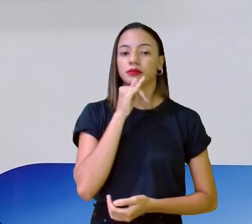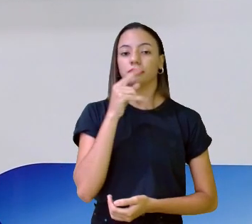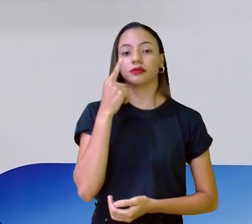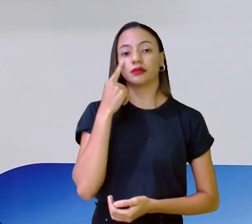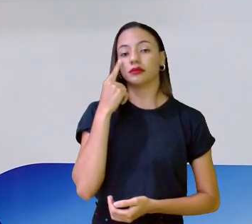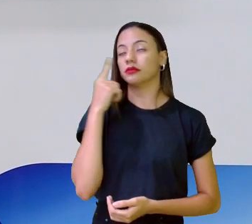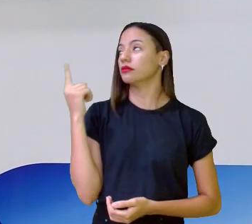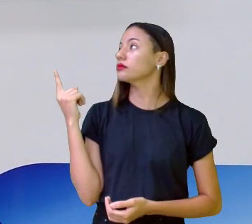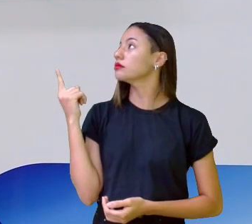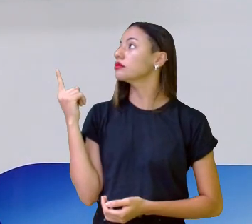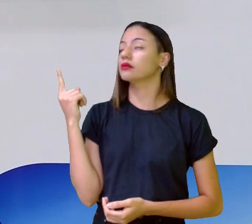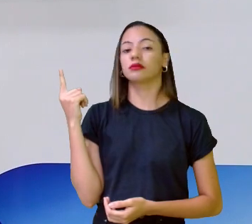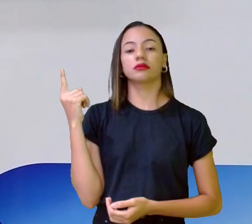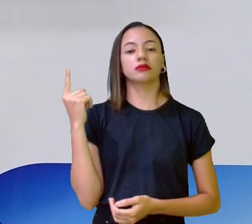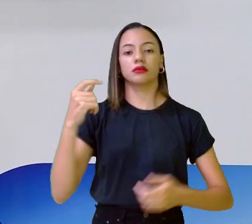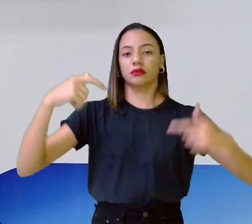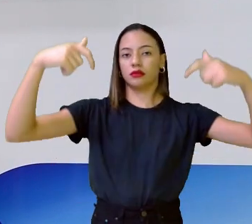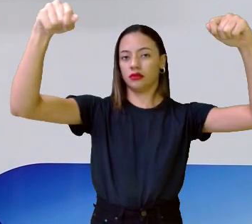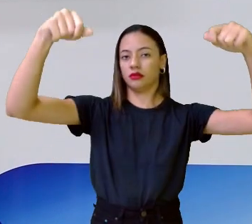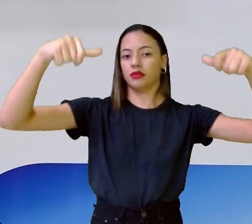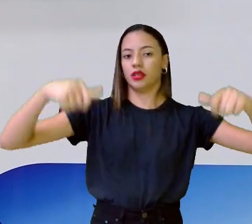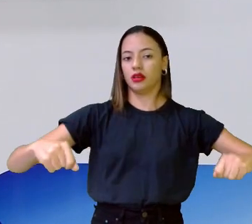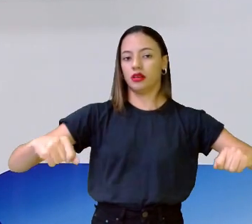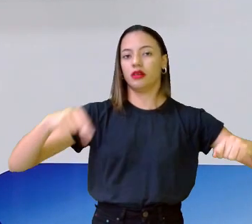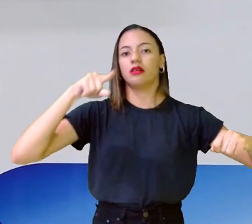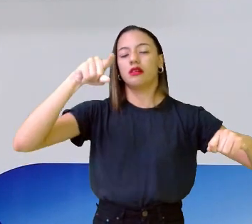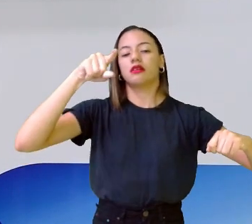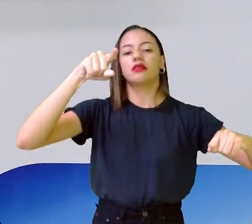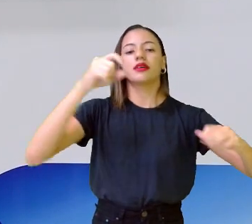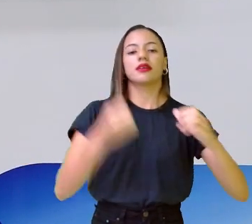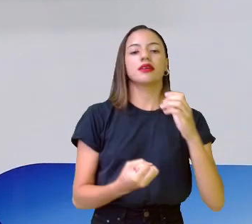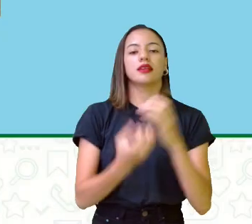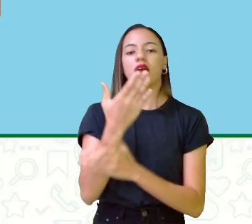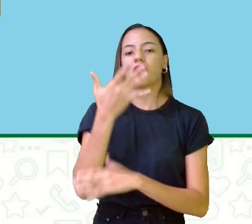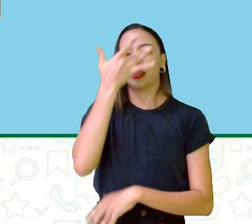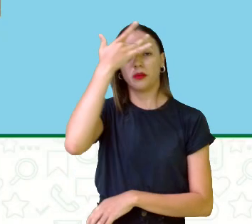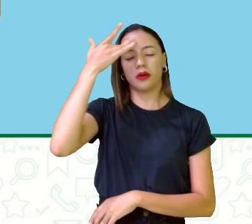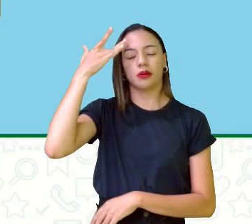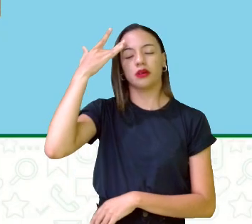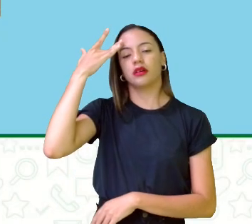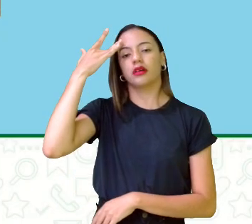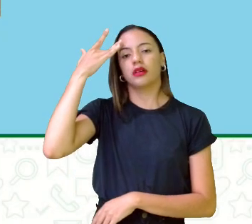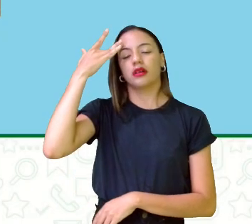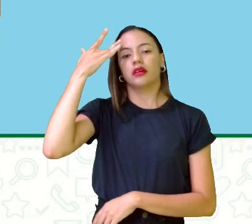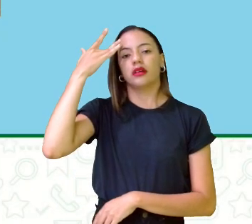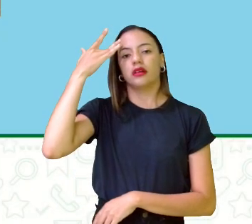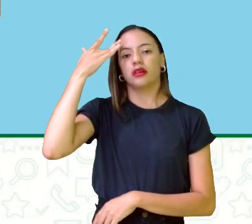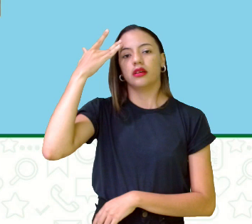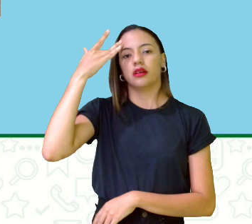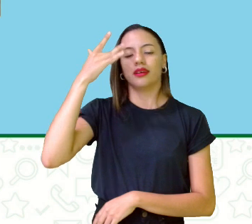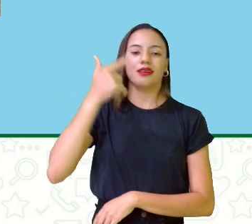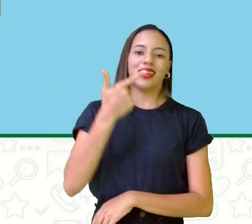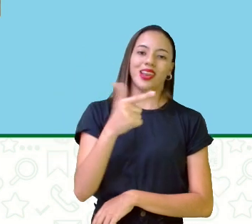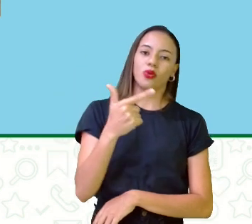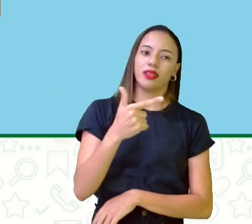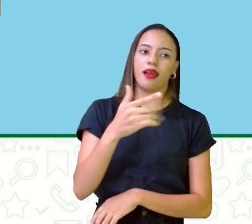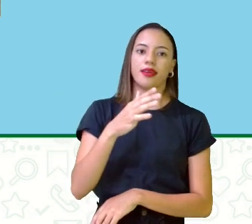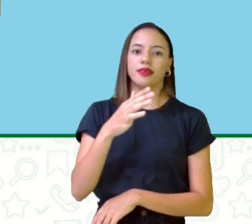não é? O exemplo de um cartaz feito, não é? Aqui por alguém que não é